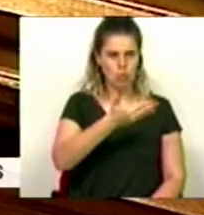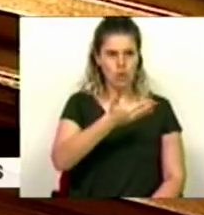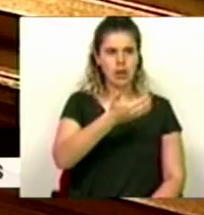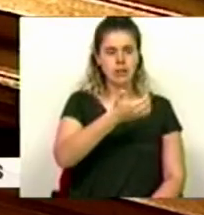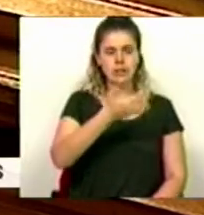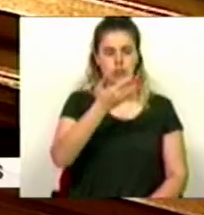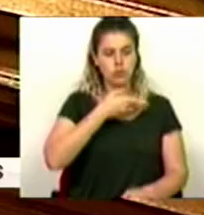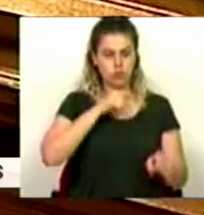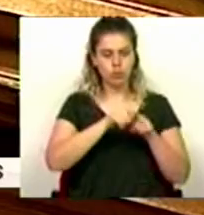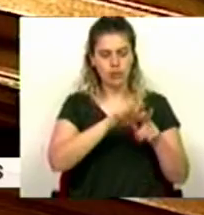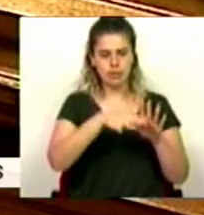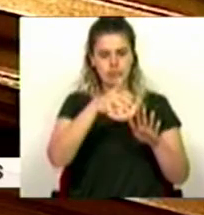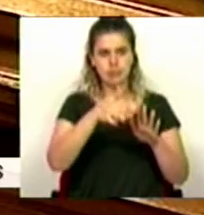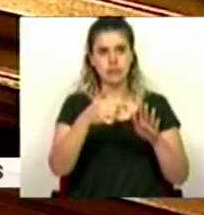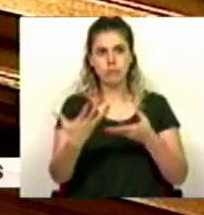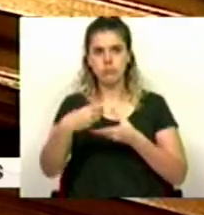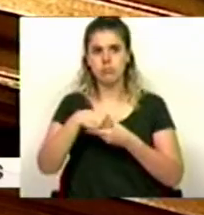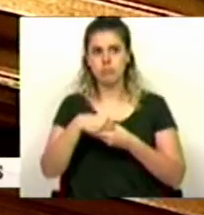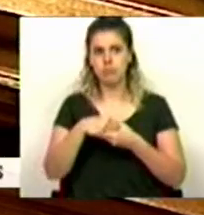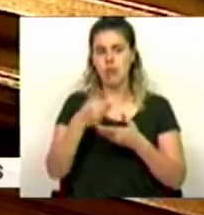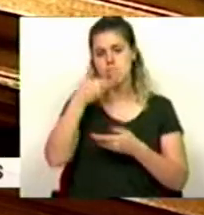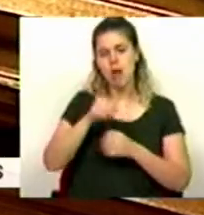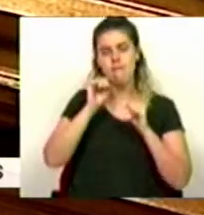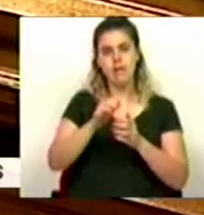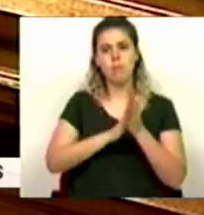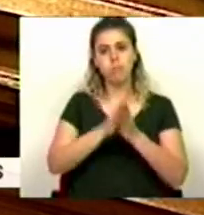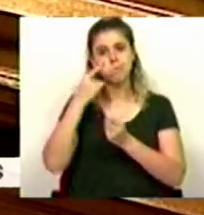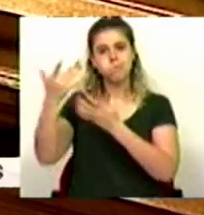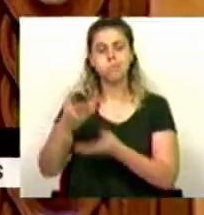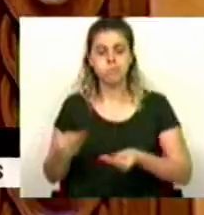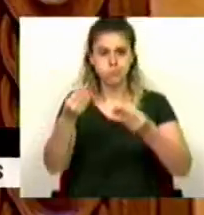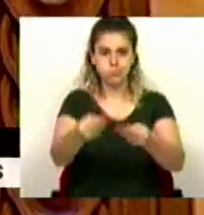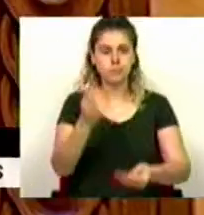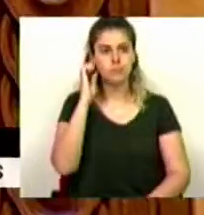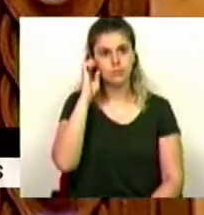Assembleia Legislativa. Obrigado, que, no deputada. Uso de uma competência sua, apresentam esta proposta.